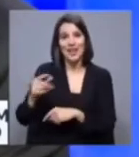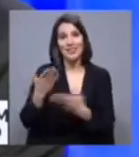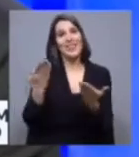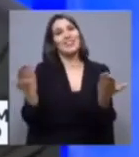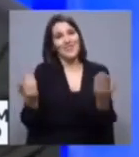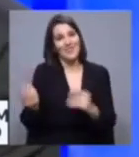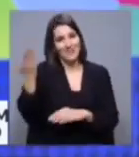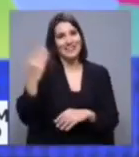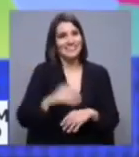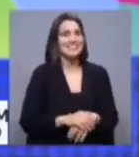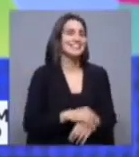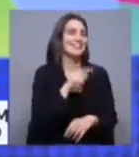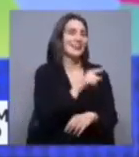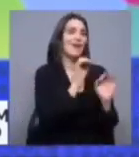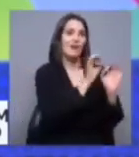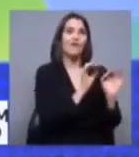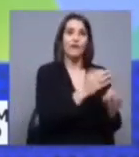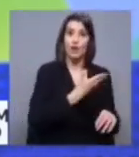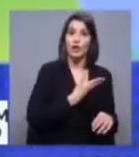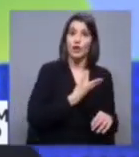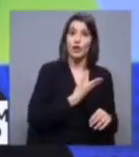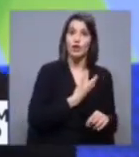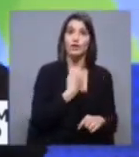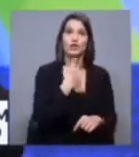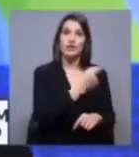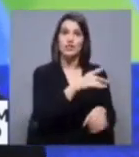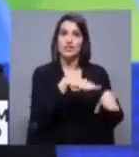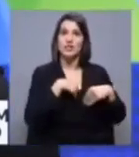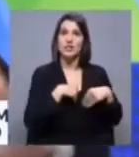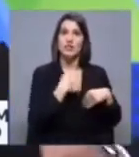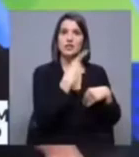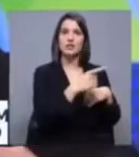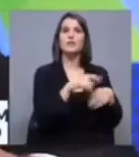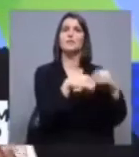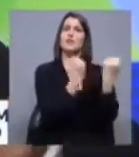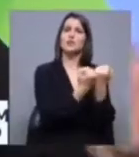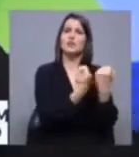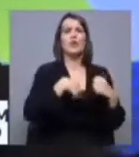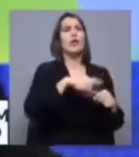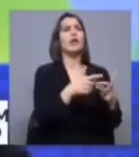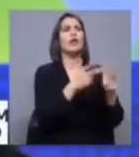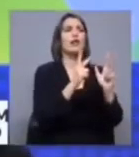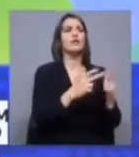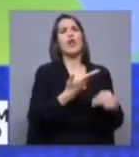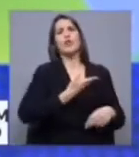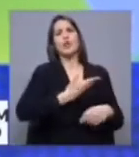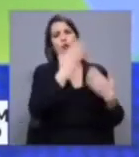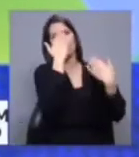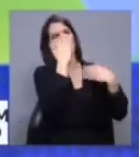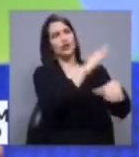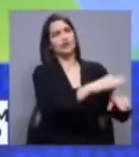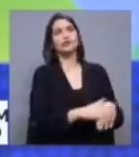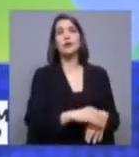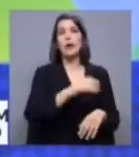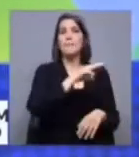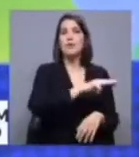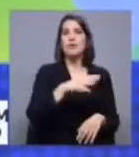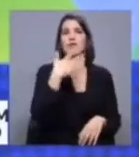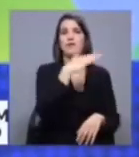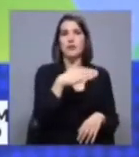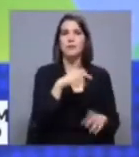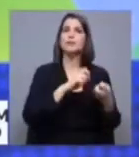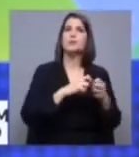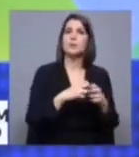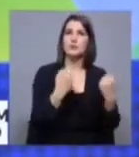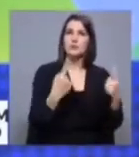a favor da liberalização das drogas, é capaz de dizer assim: na sociedade somos muito livres, consumam as drogas que quiserem, sabendo que há milhares de famílias que